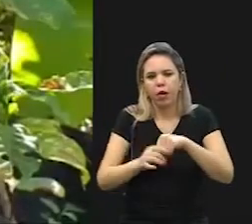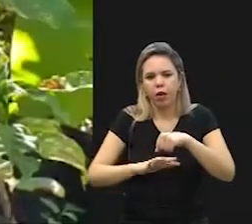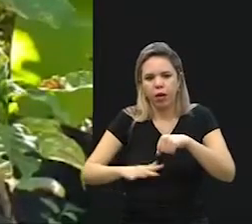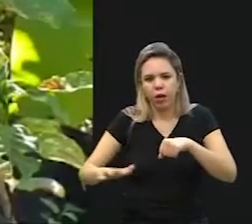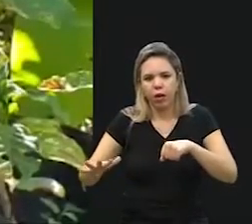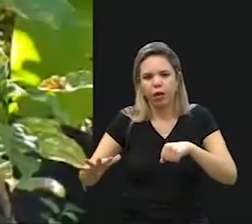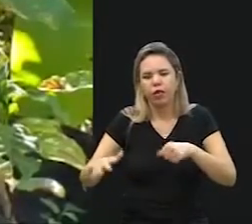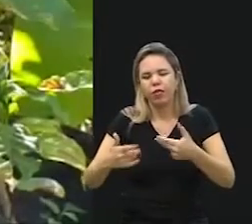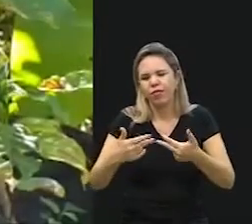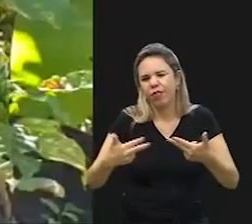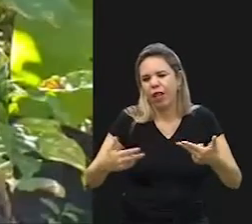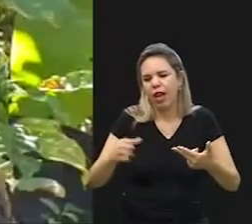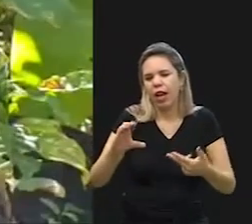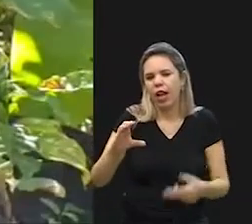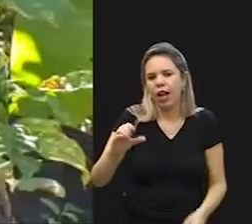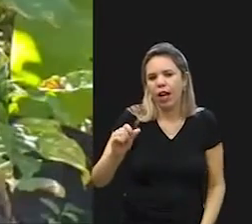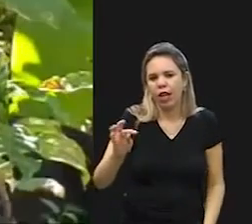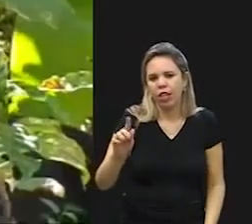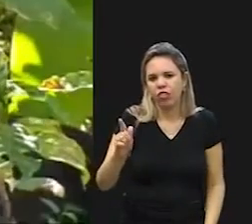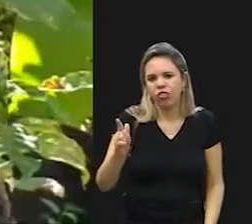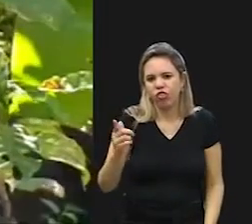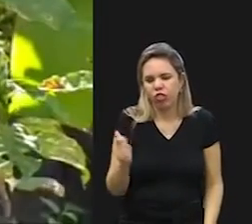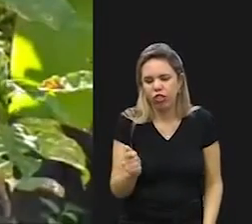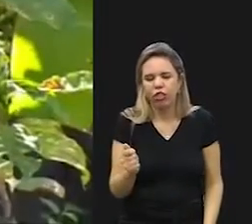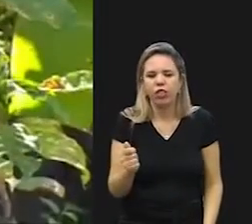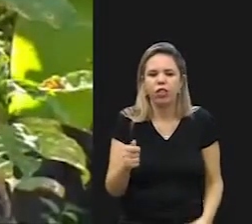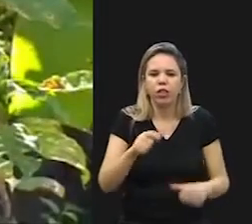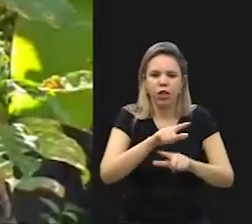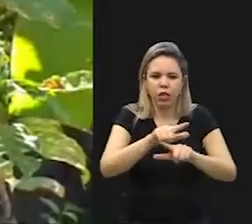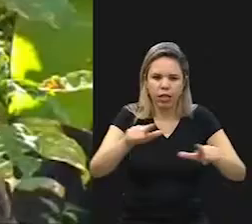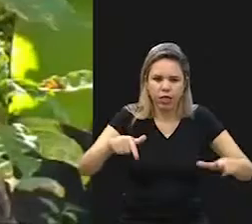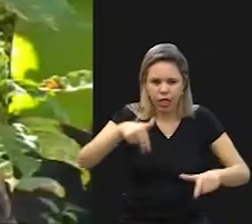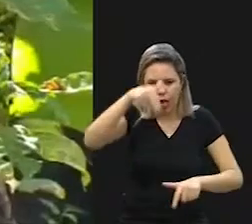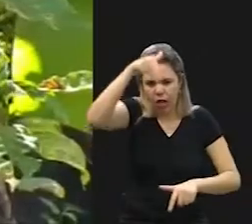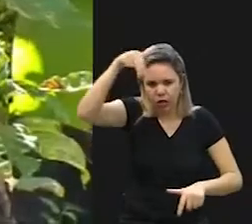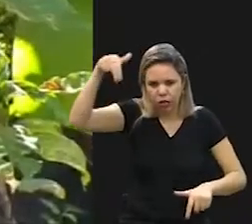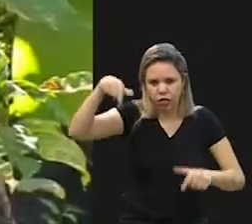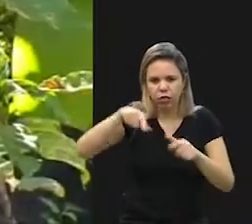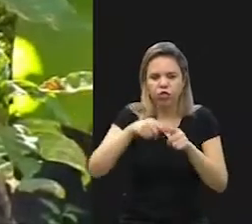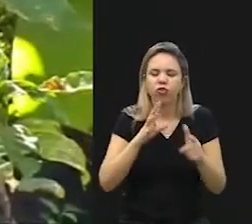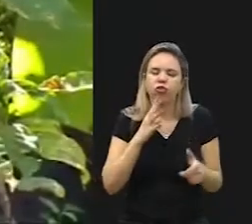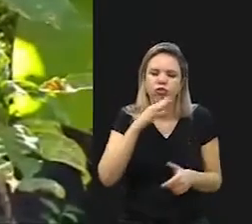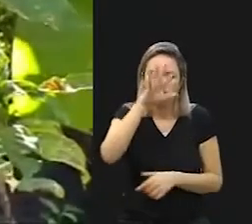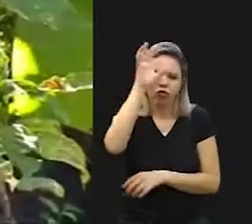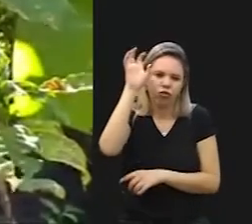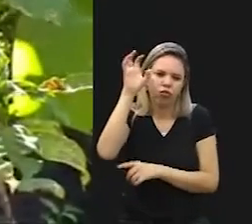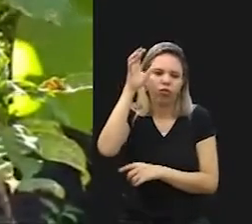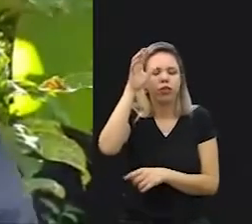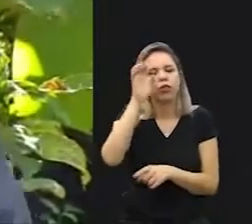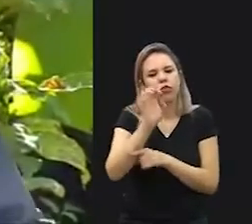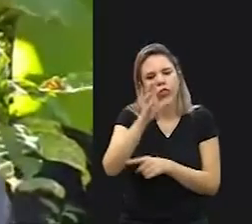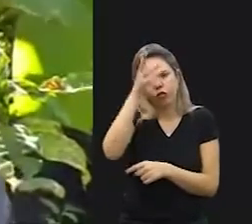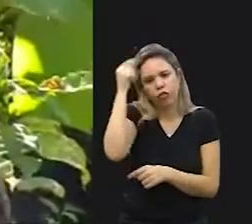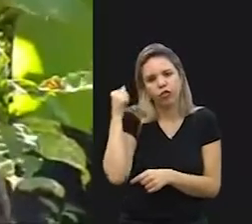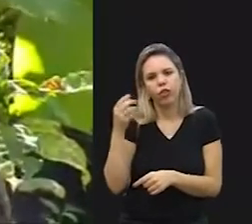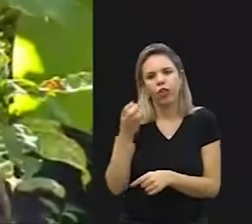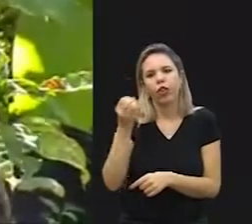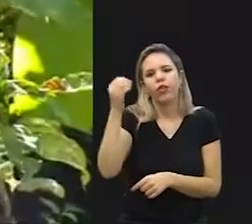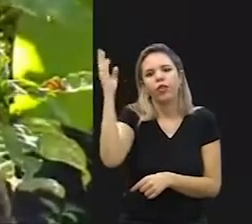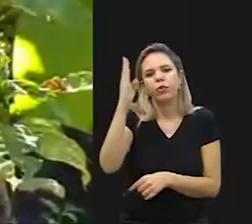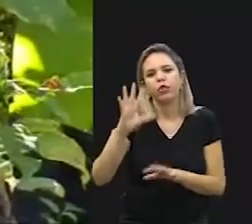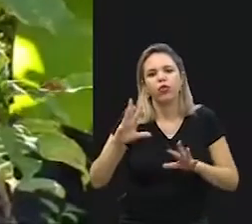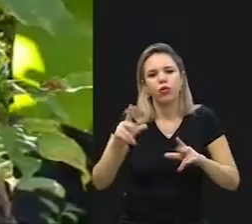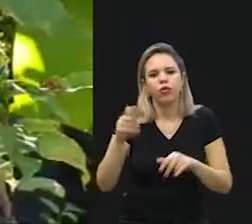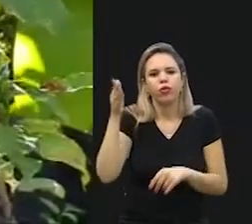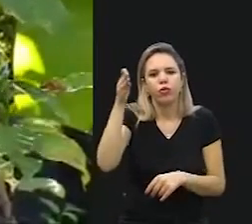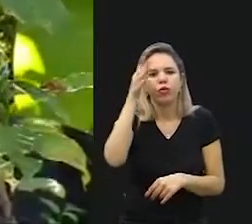Caatinga, Pampa, porque eu já conheço Mata Atlântica, já conheço Cerrado, já conheço Amazônia. Então eu acabo viajando o Brasil